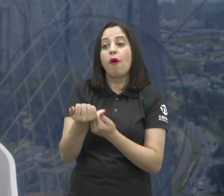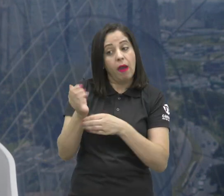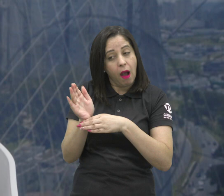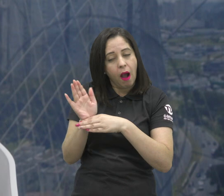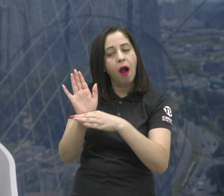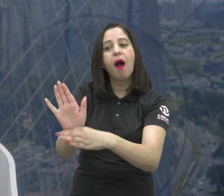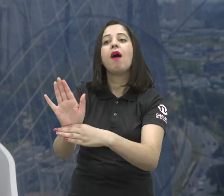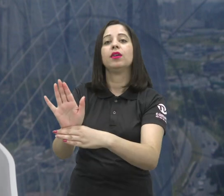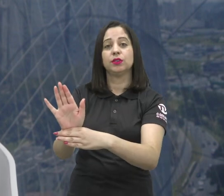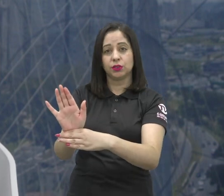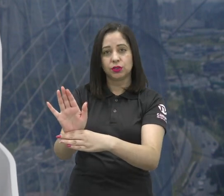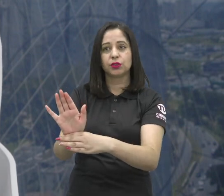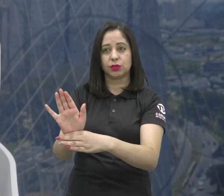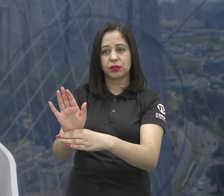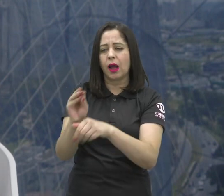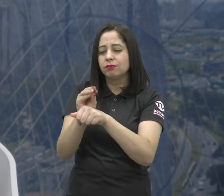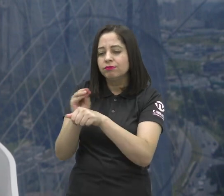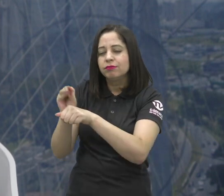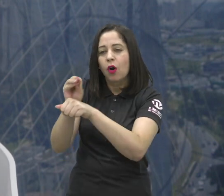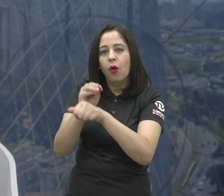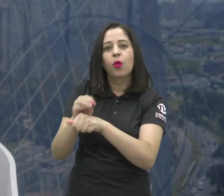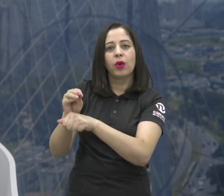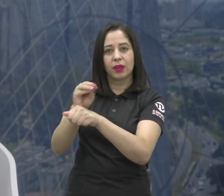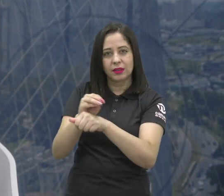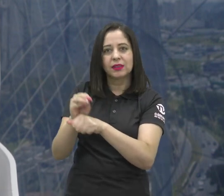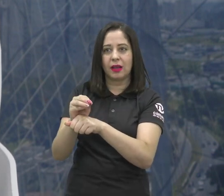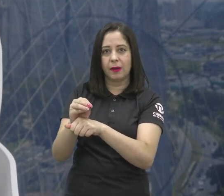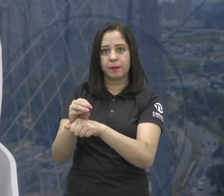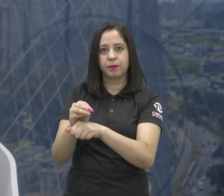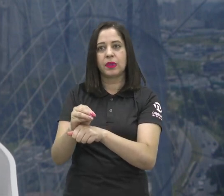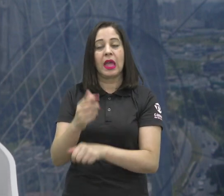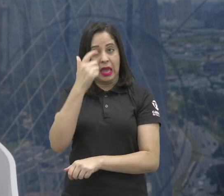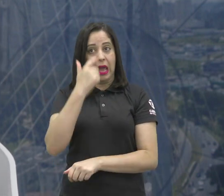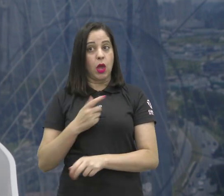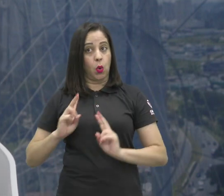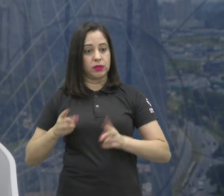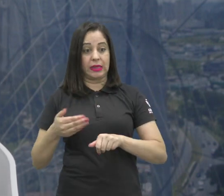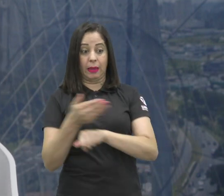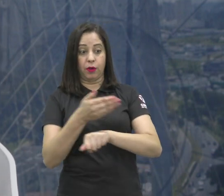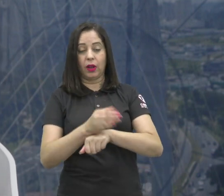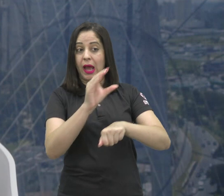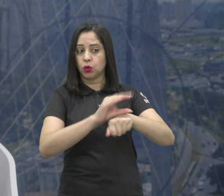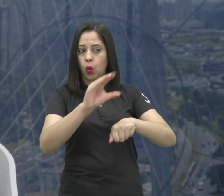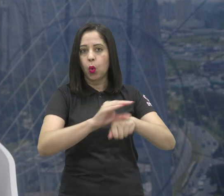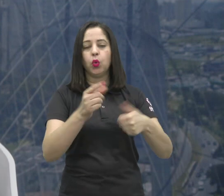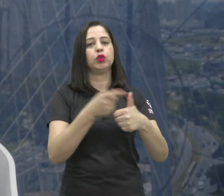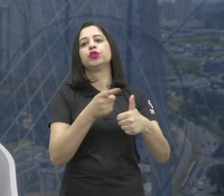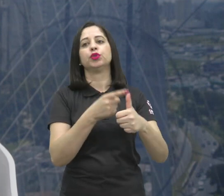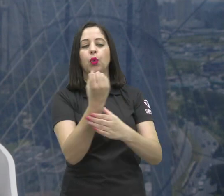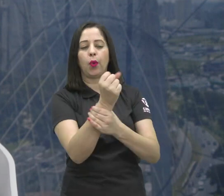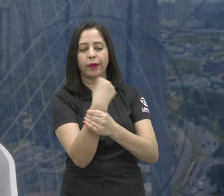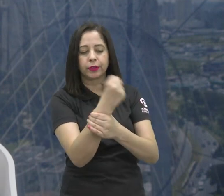muito isso deles, esse ímpeto de cuidado, né? Então, como são cursos relacionados à saúde, enfermagem, nutrição,